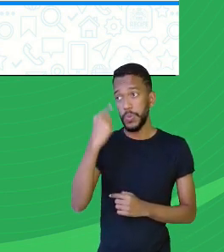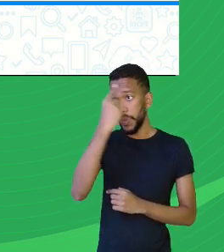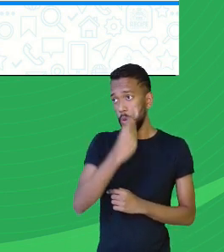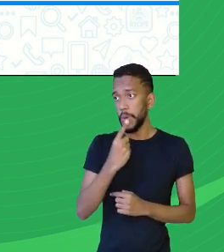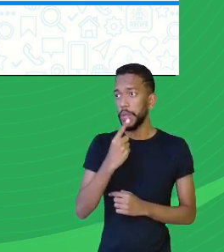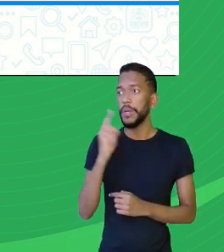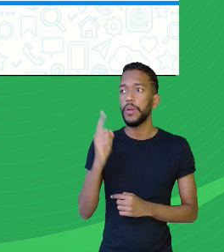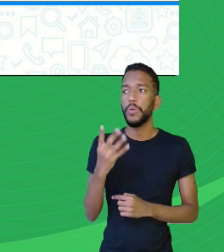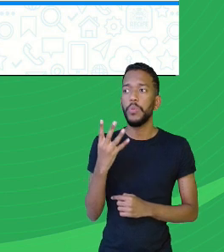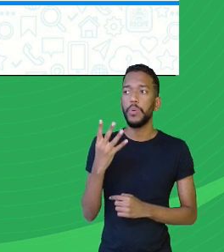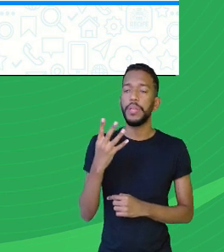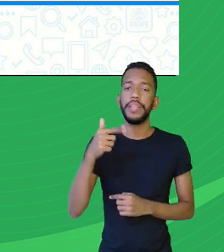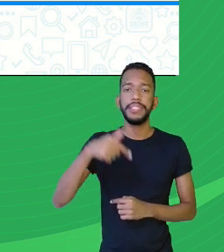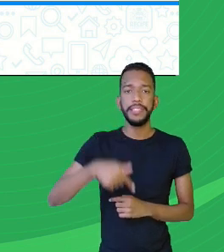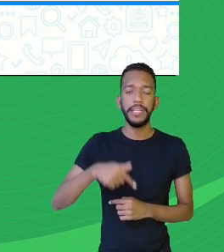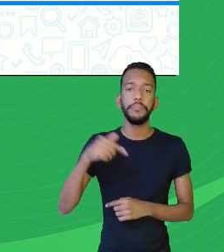e